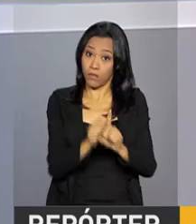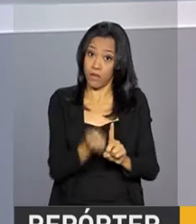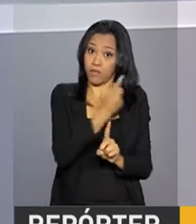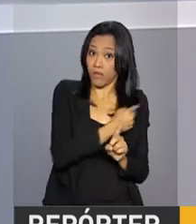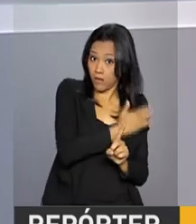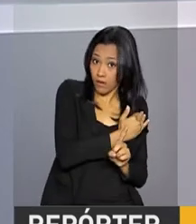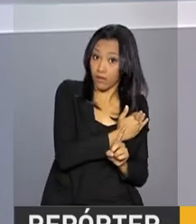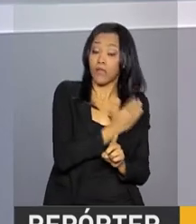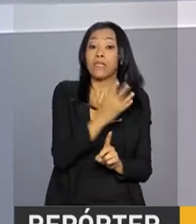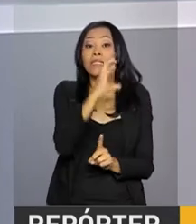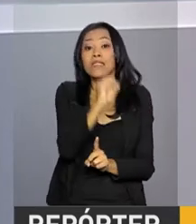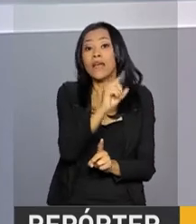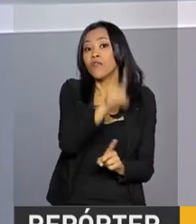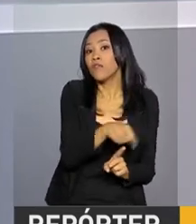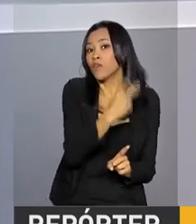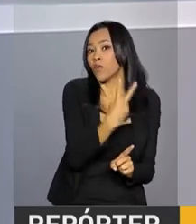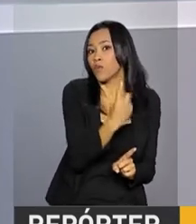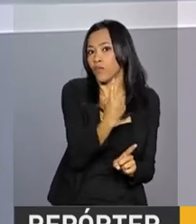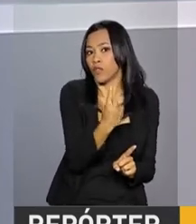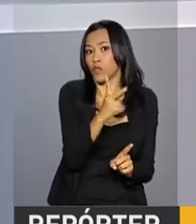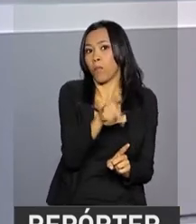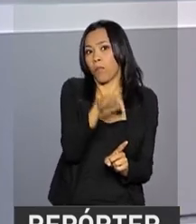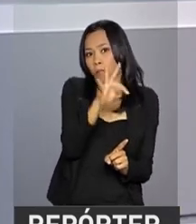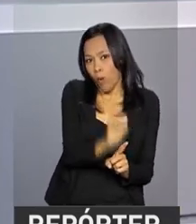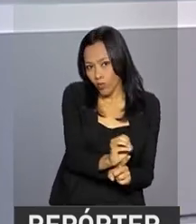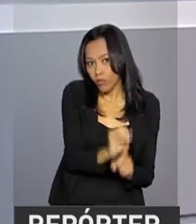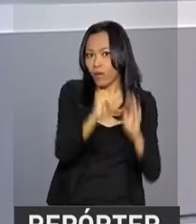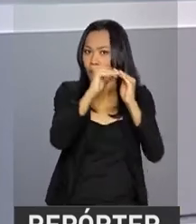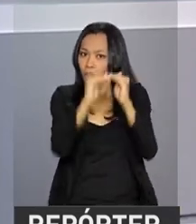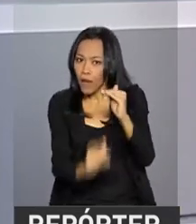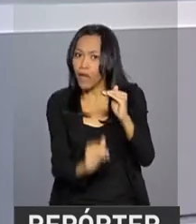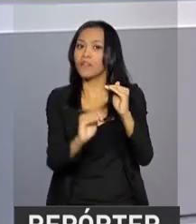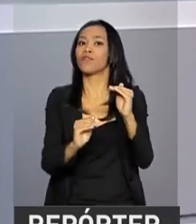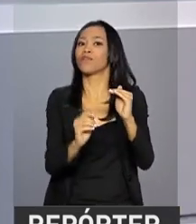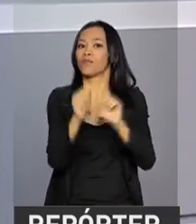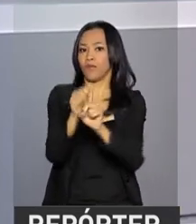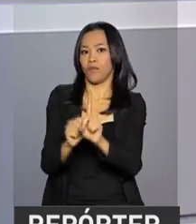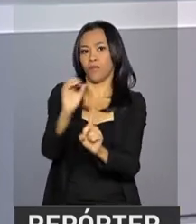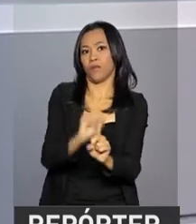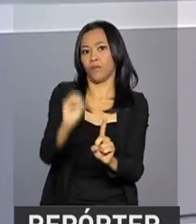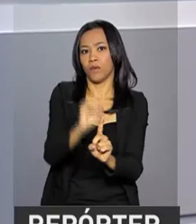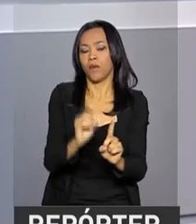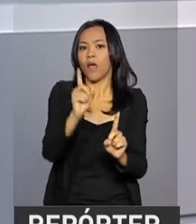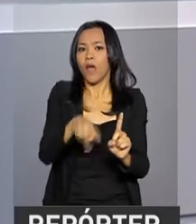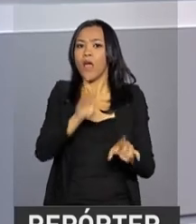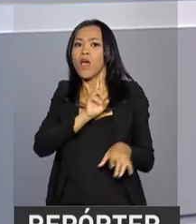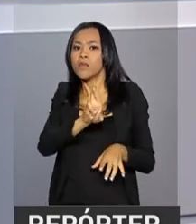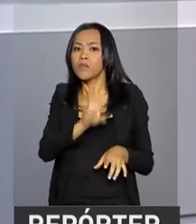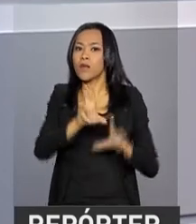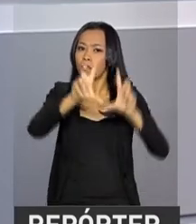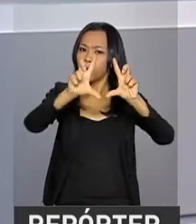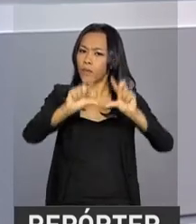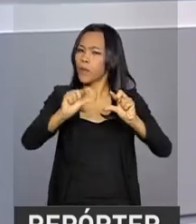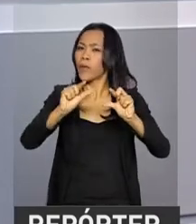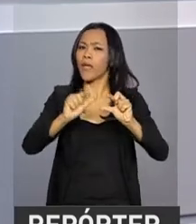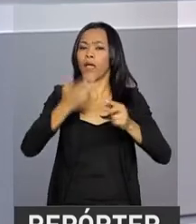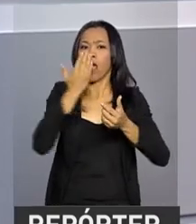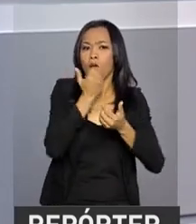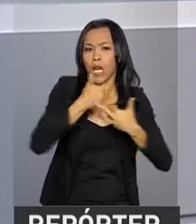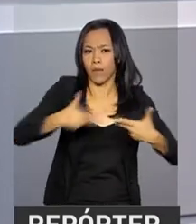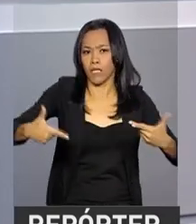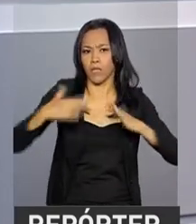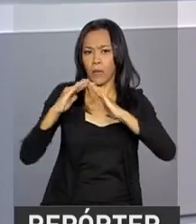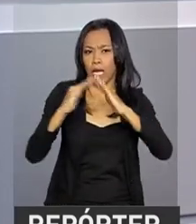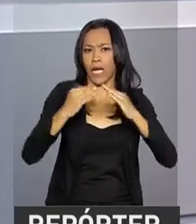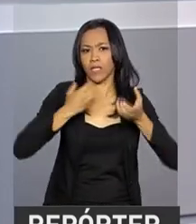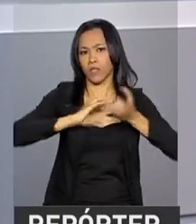passado, 0,21 ponto percentual abaixo da apurada em outubro. Foram responsáveis pela queda alimentação,